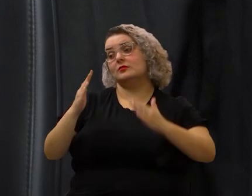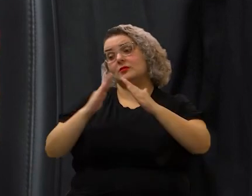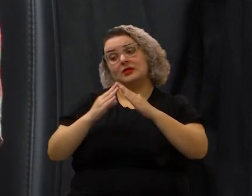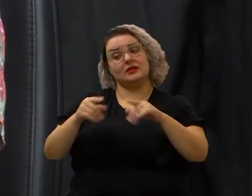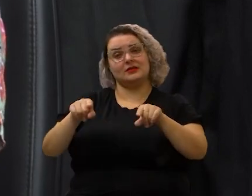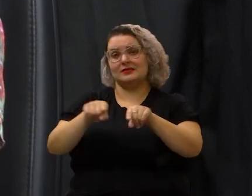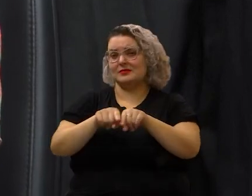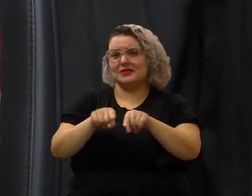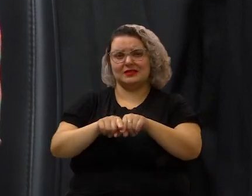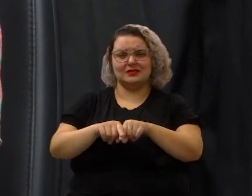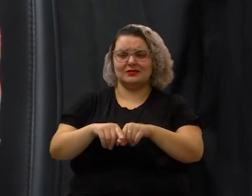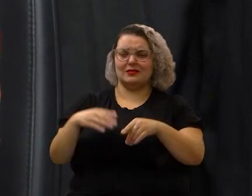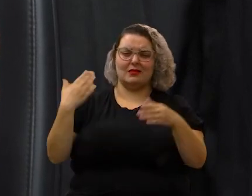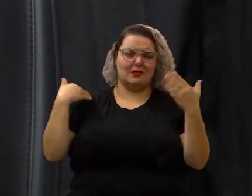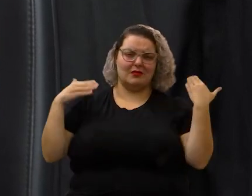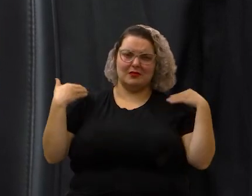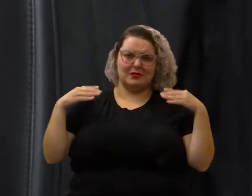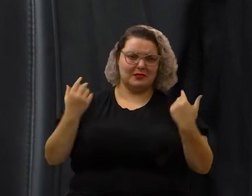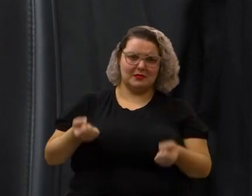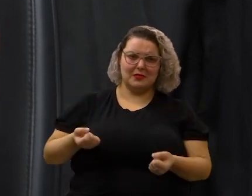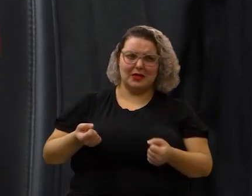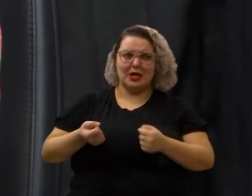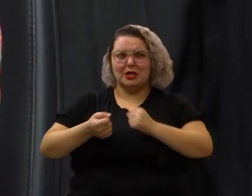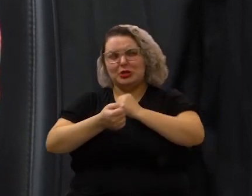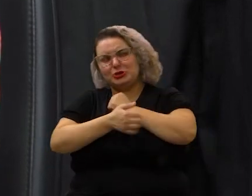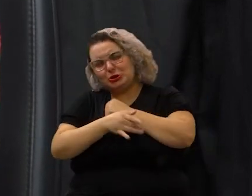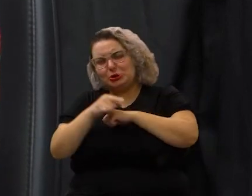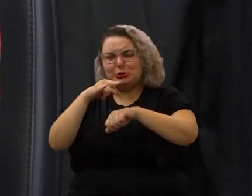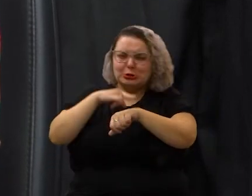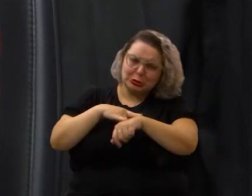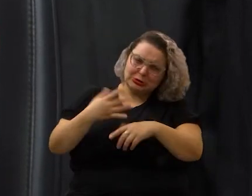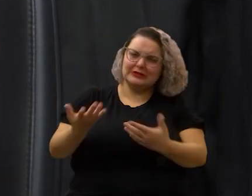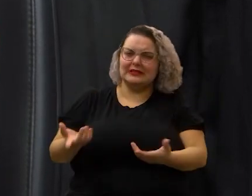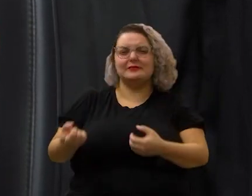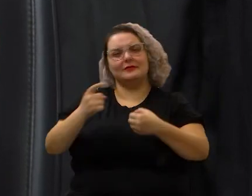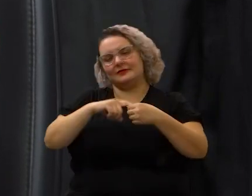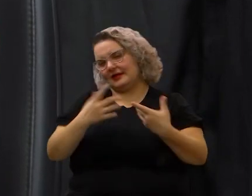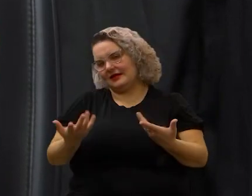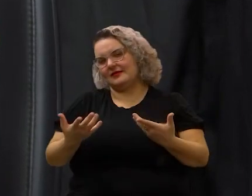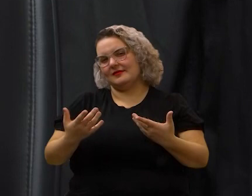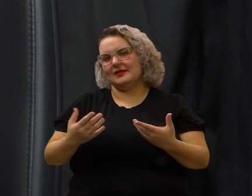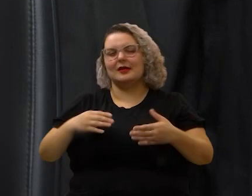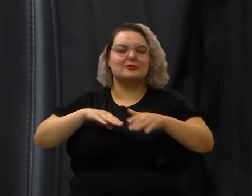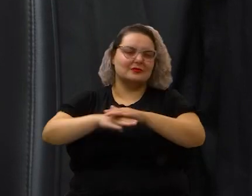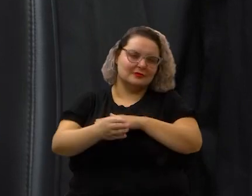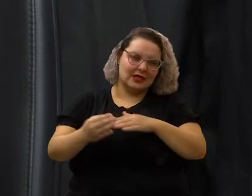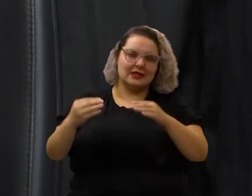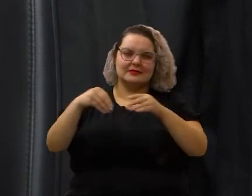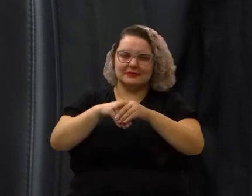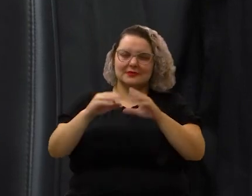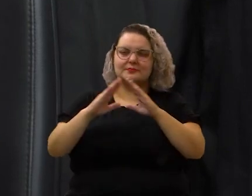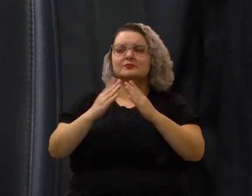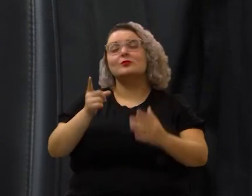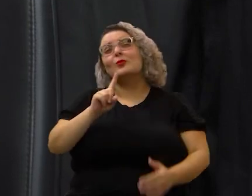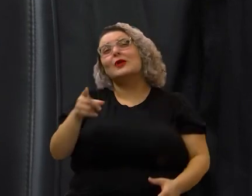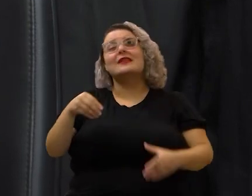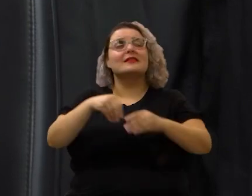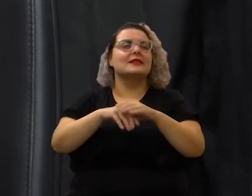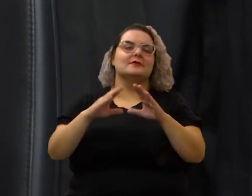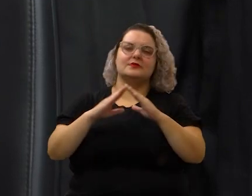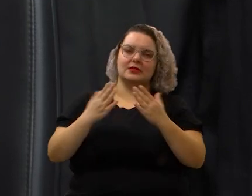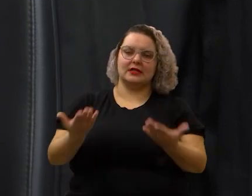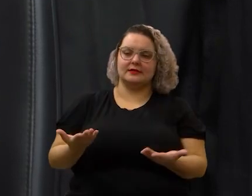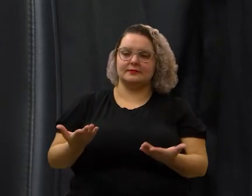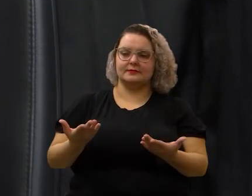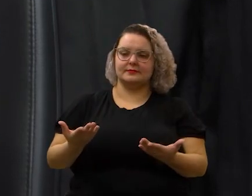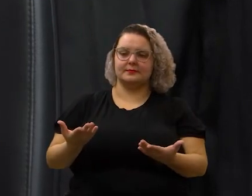quando eu morava em casa também, ele só saía para fazer suas necessidades e voltava. Então, ele é bem caseiro, né? Entendi. Então, a questão para ele não é nem ficar dentro